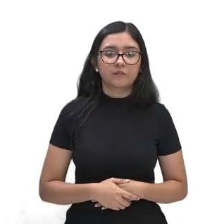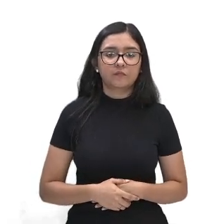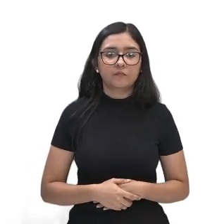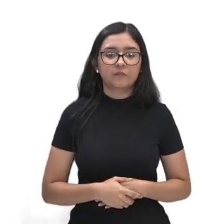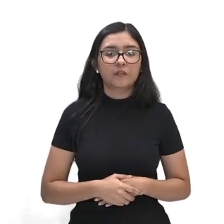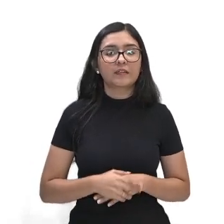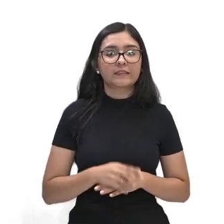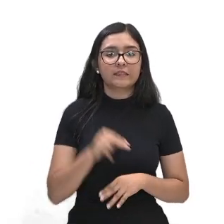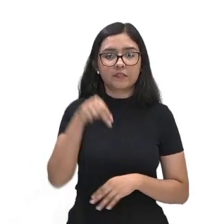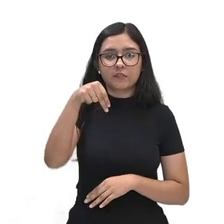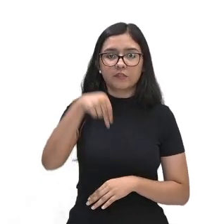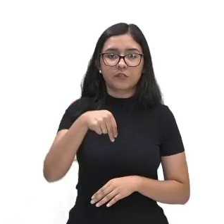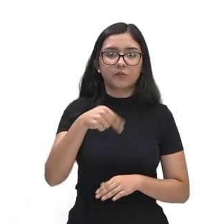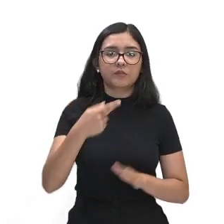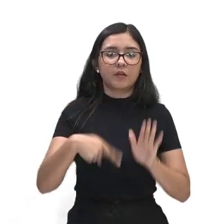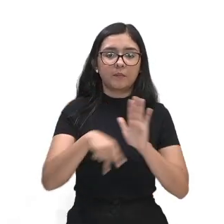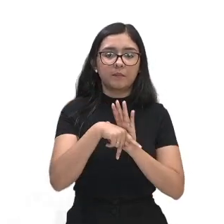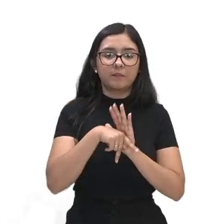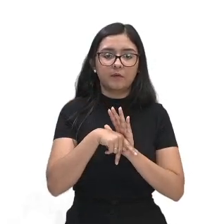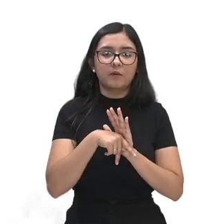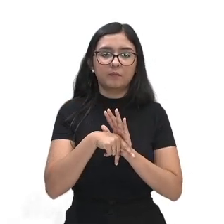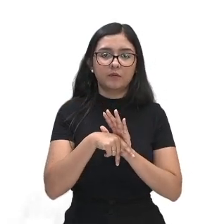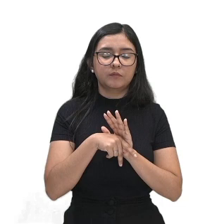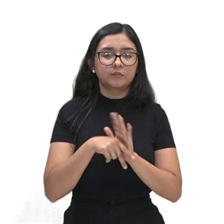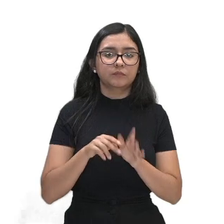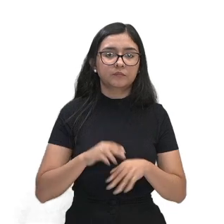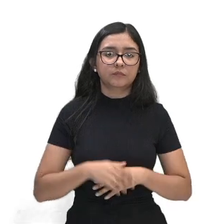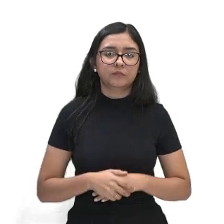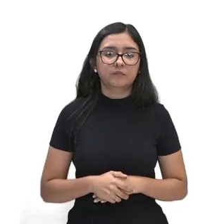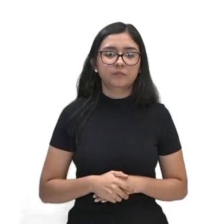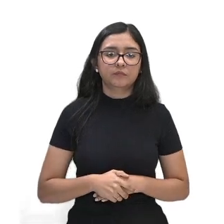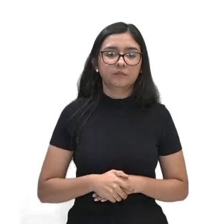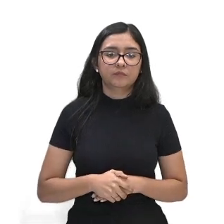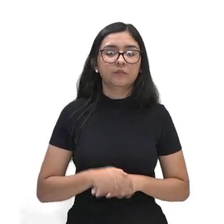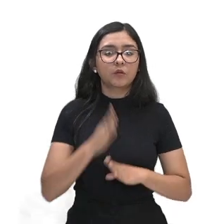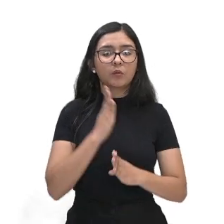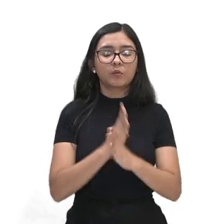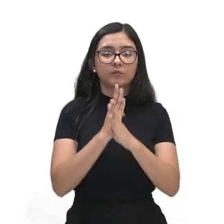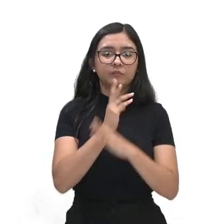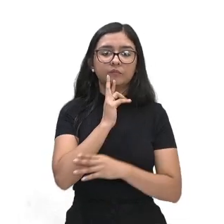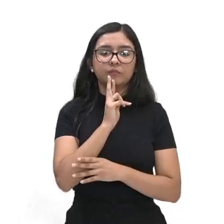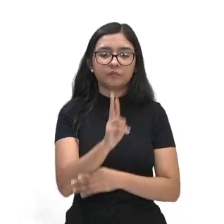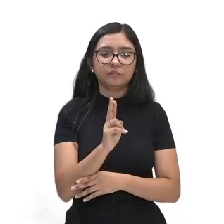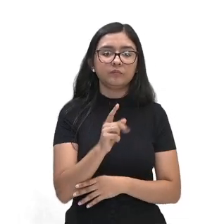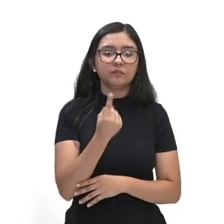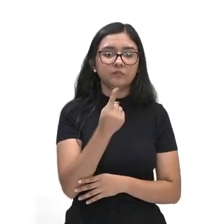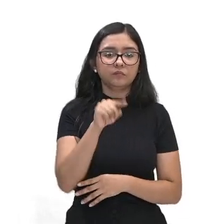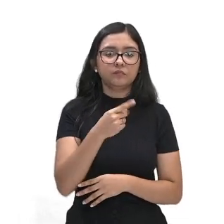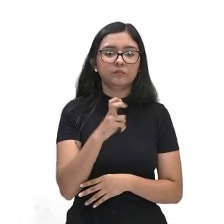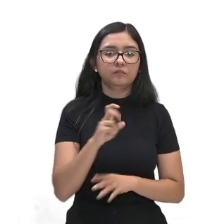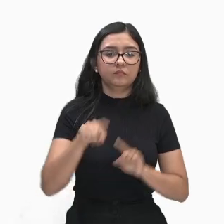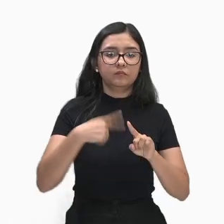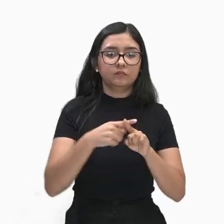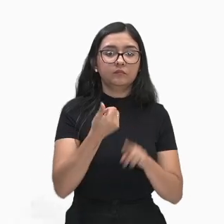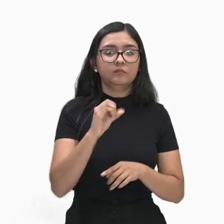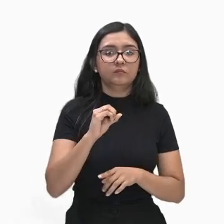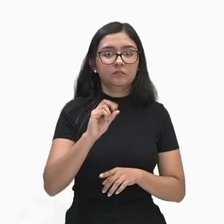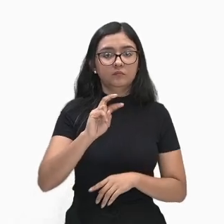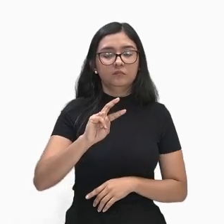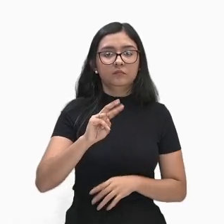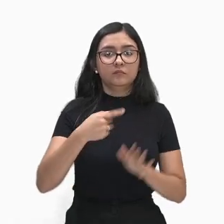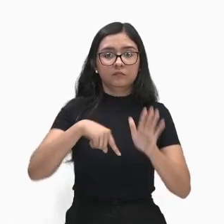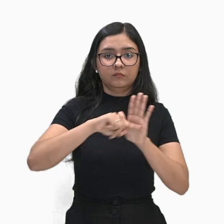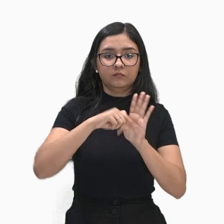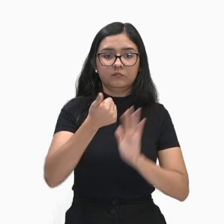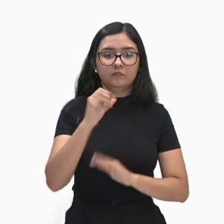newtons, que é a unidade da força. Então, resultado é 1,5 vezes 10 a menos 10, como você vai ver